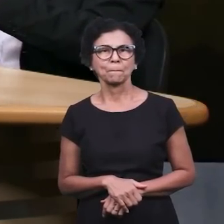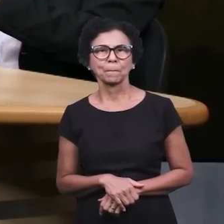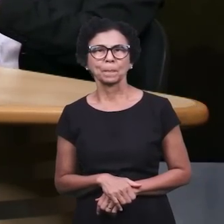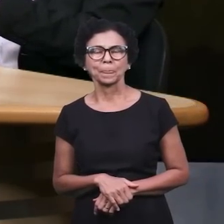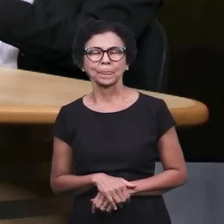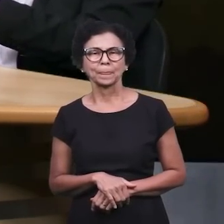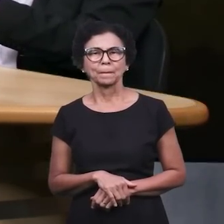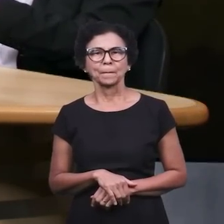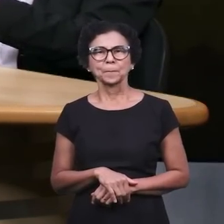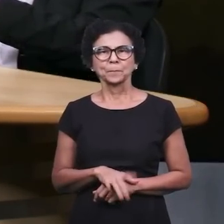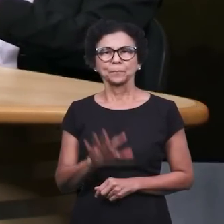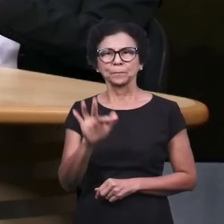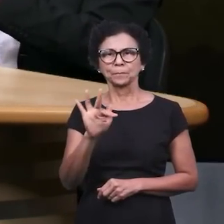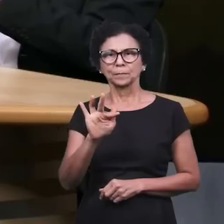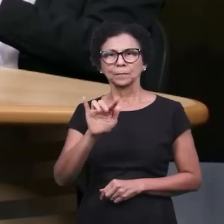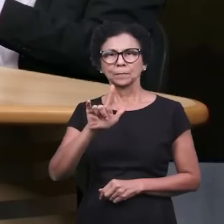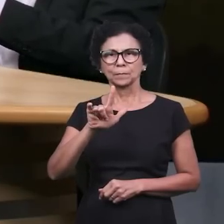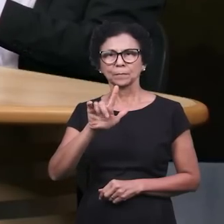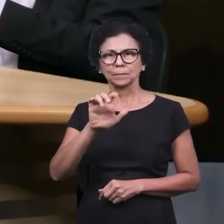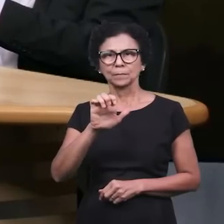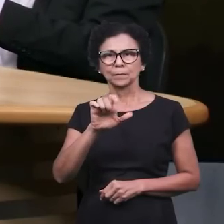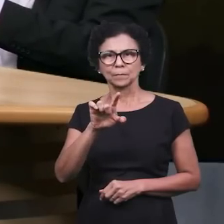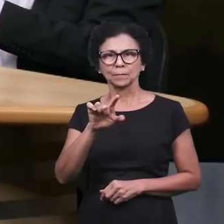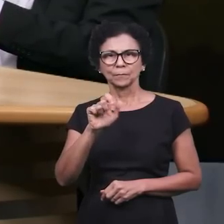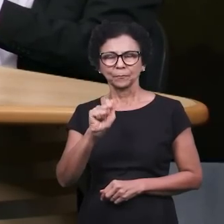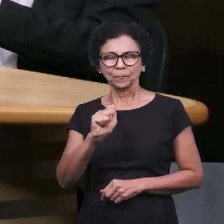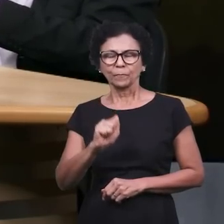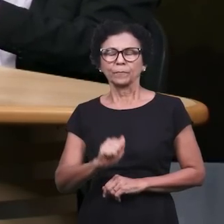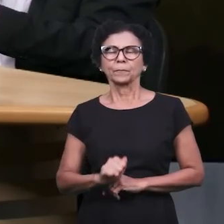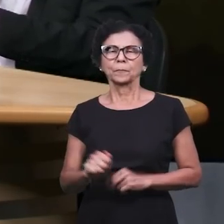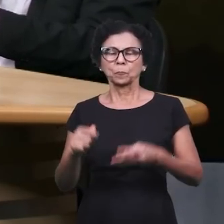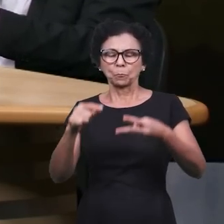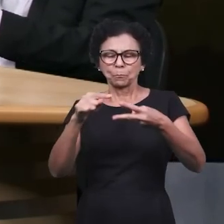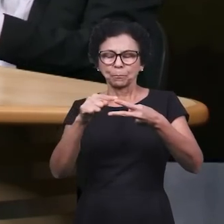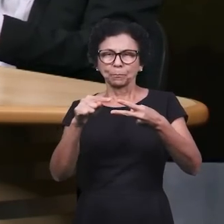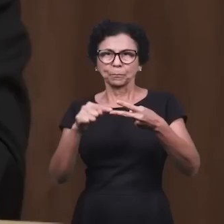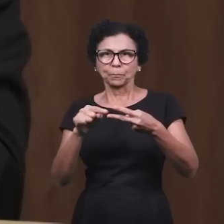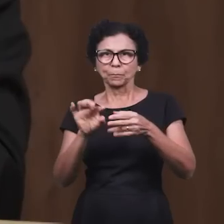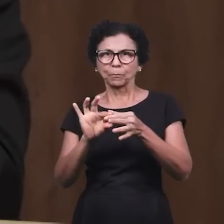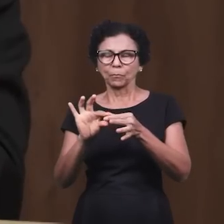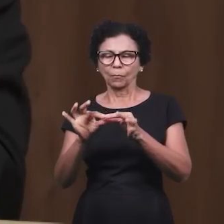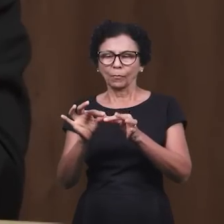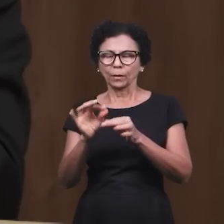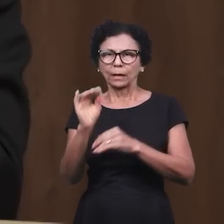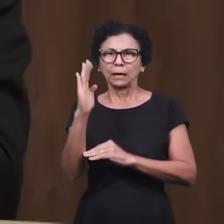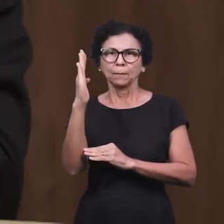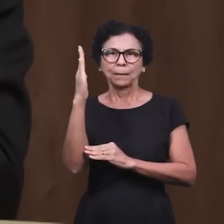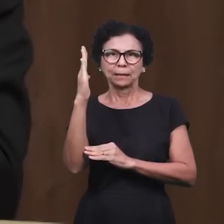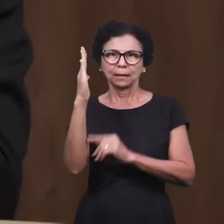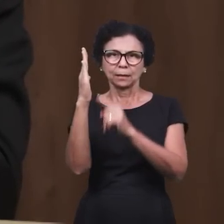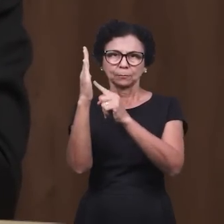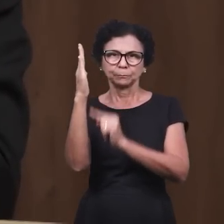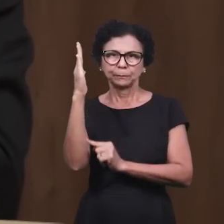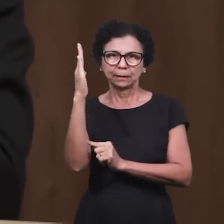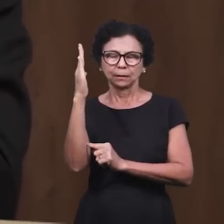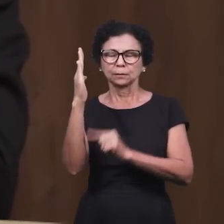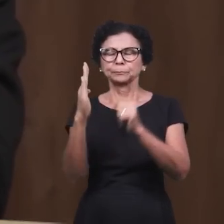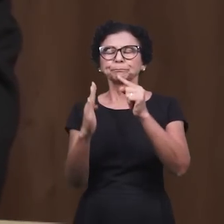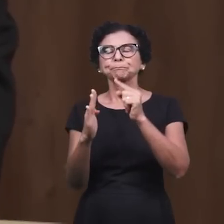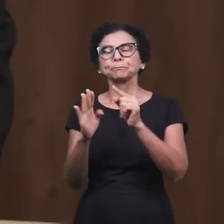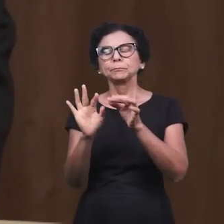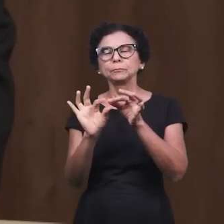dois elementos que são acrescentados a ela. A flecha, obviamente, é feita de madeira, mas você acrescenta à